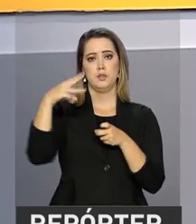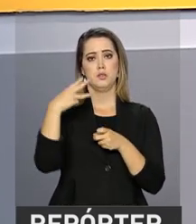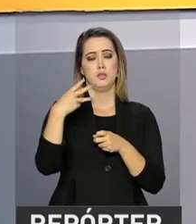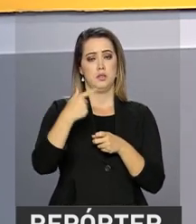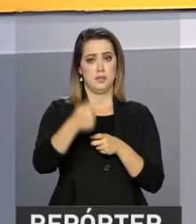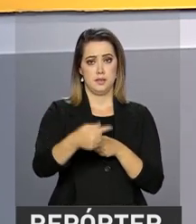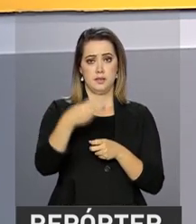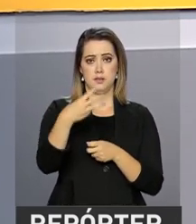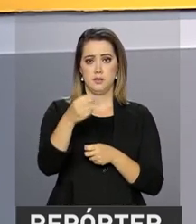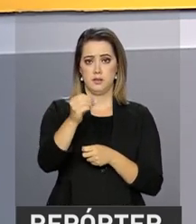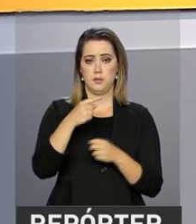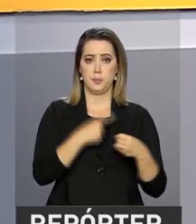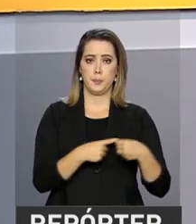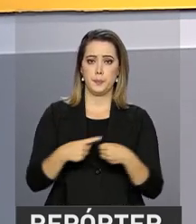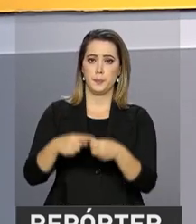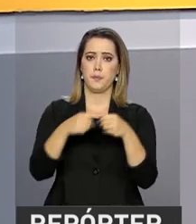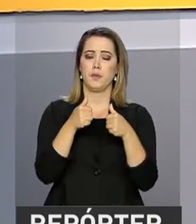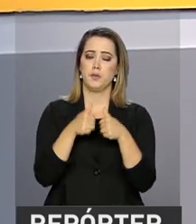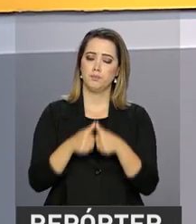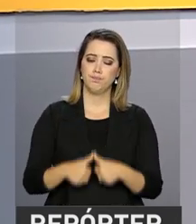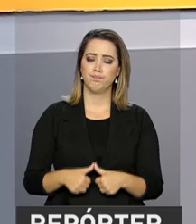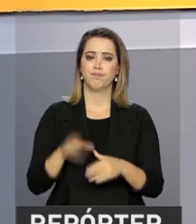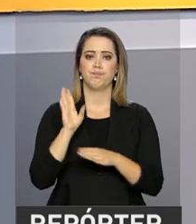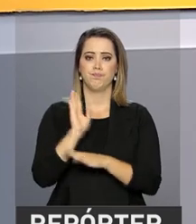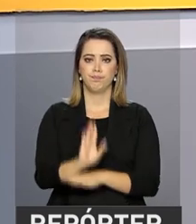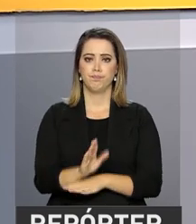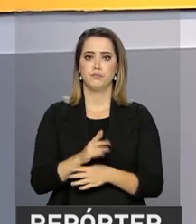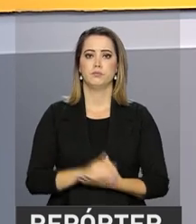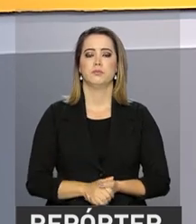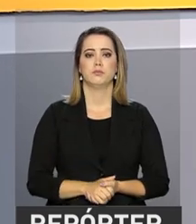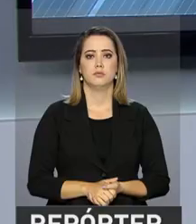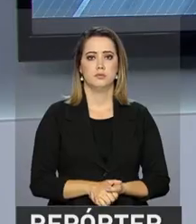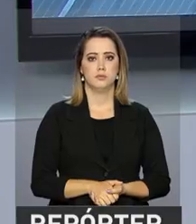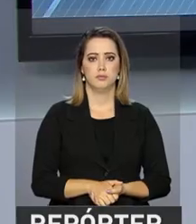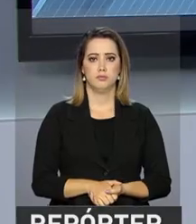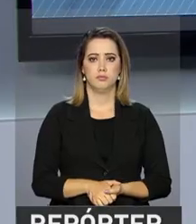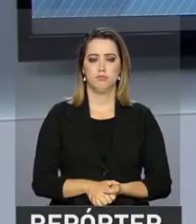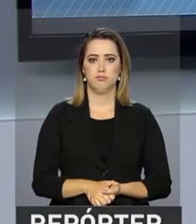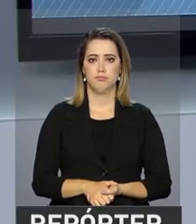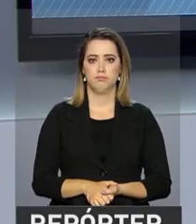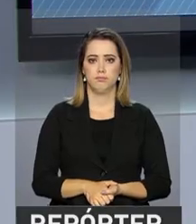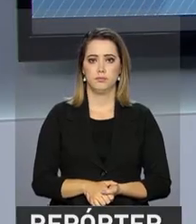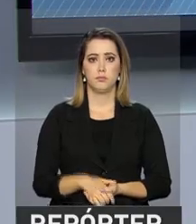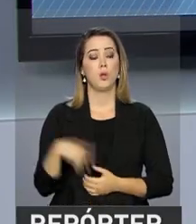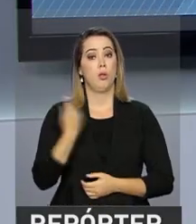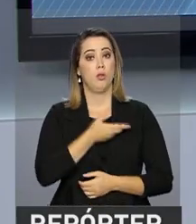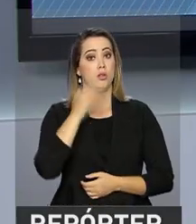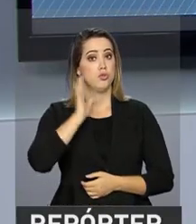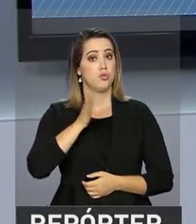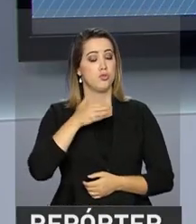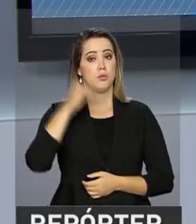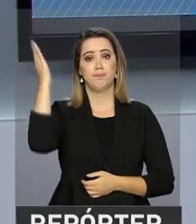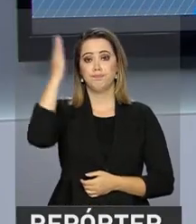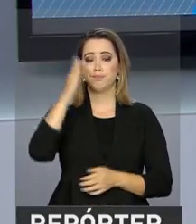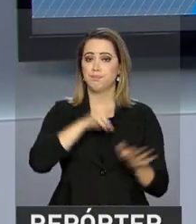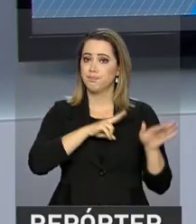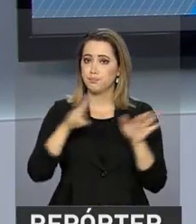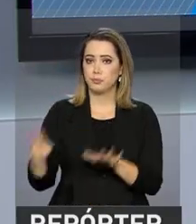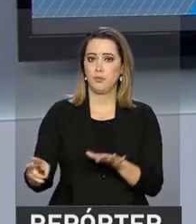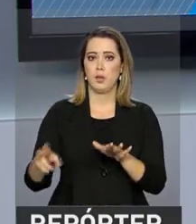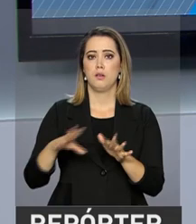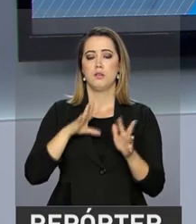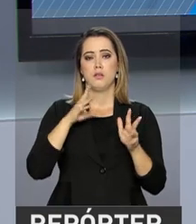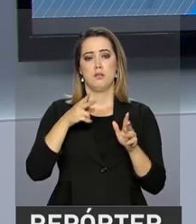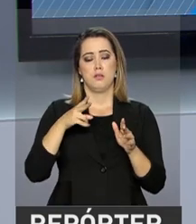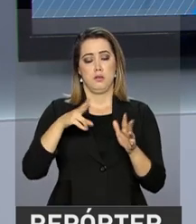que mais de 730 municípios sejam atendidos. Estamos na Semana Nacional de Mobilização